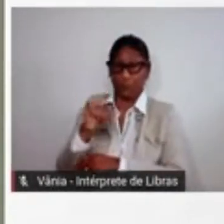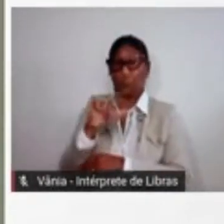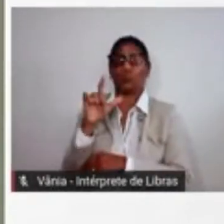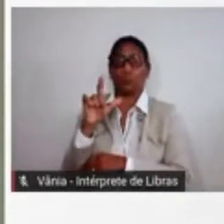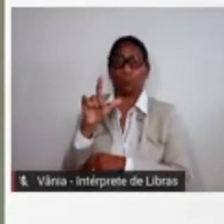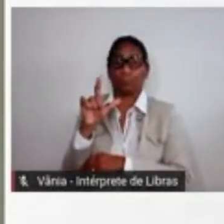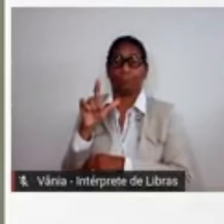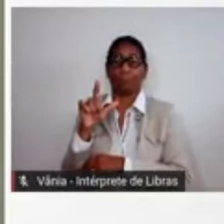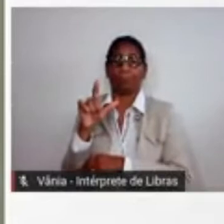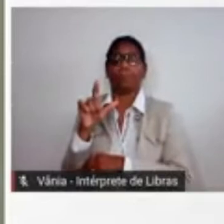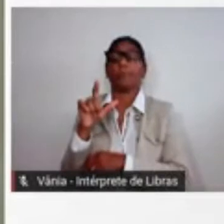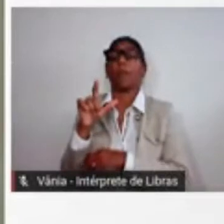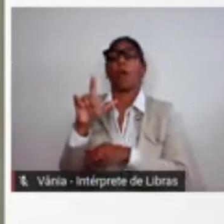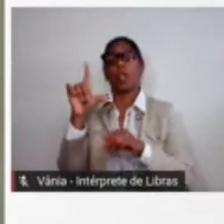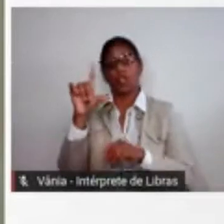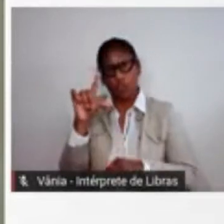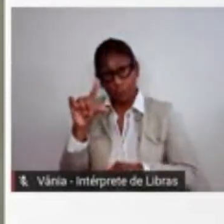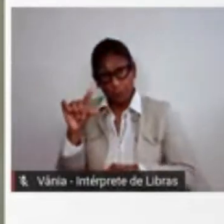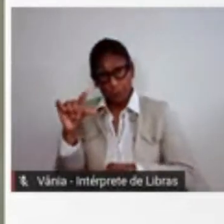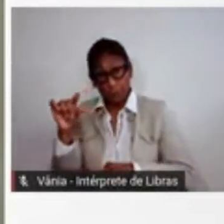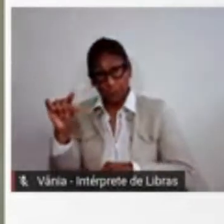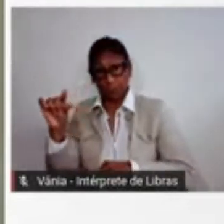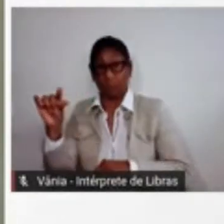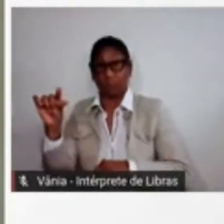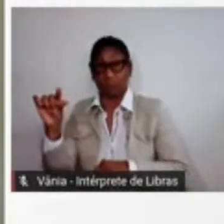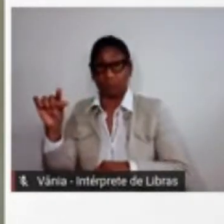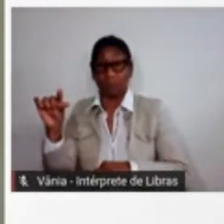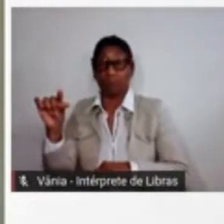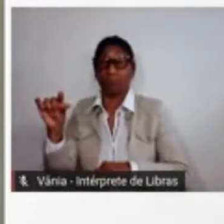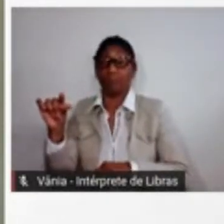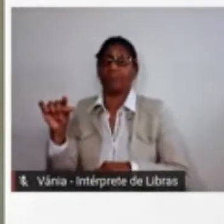observou uma diminuição dessa velocidade, até uma estabilização. Há